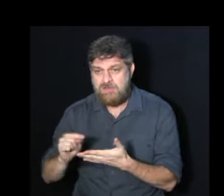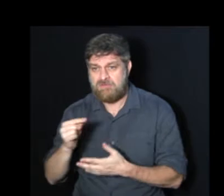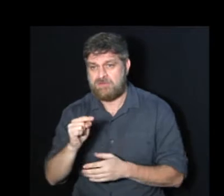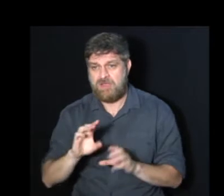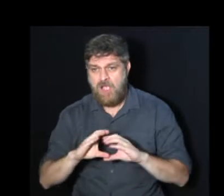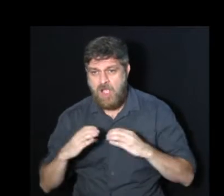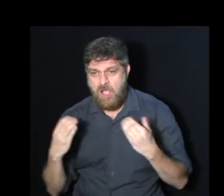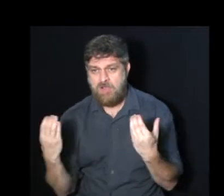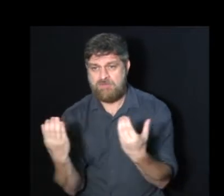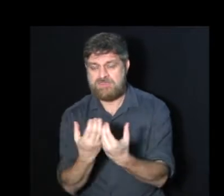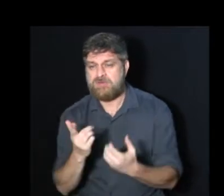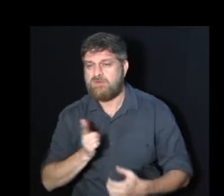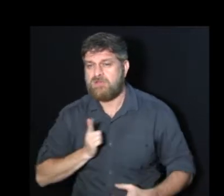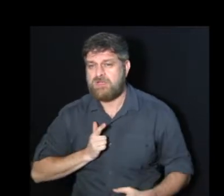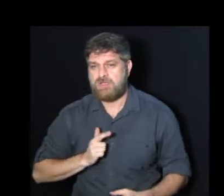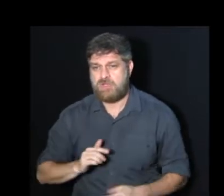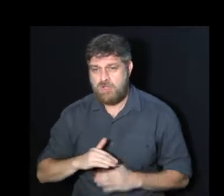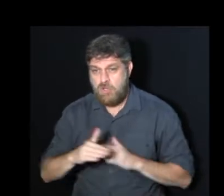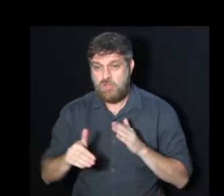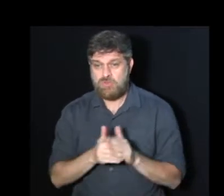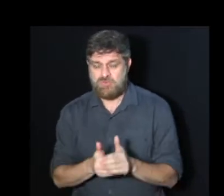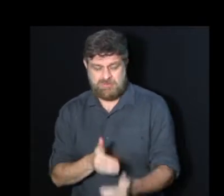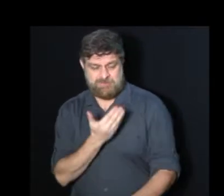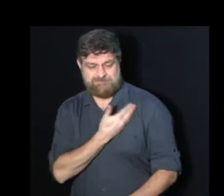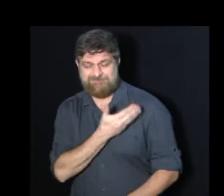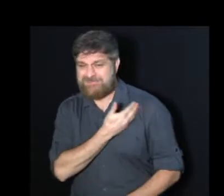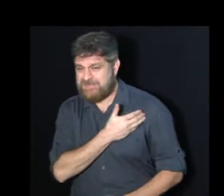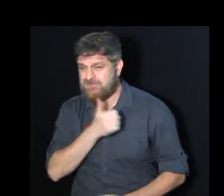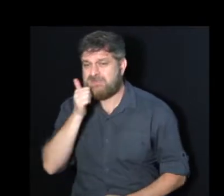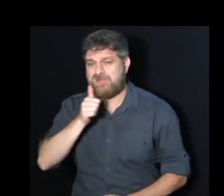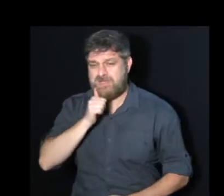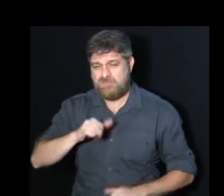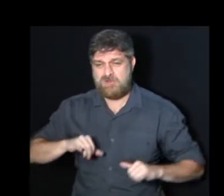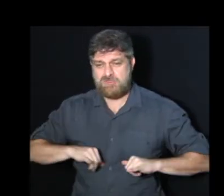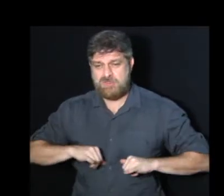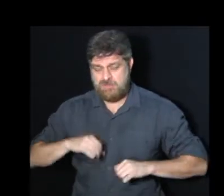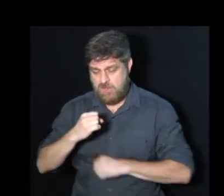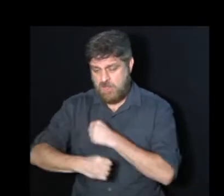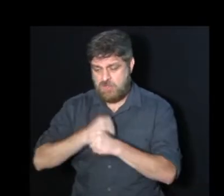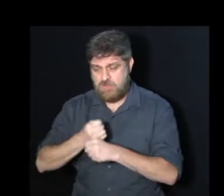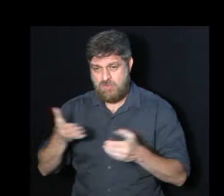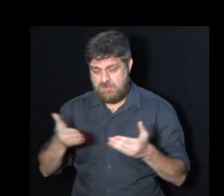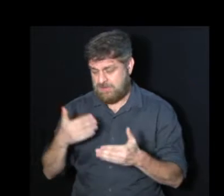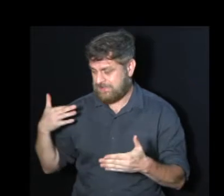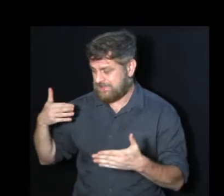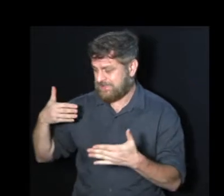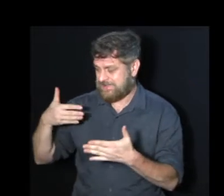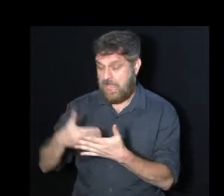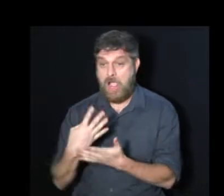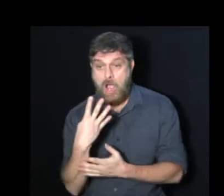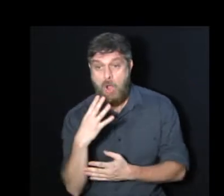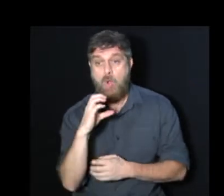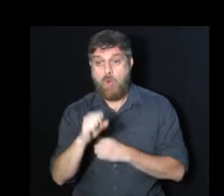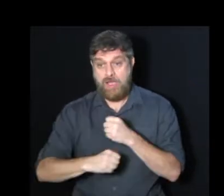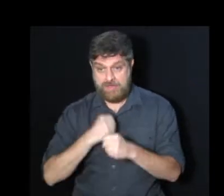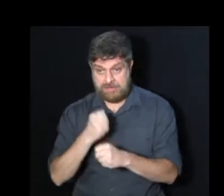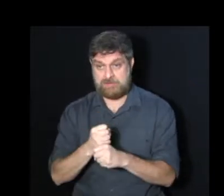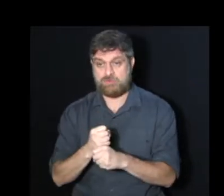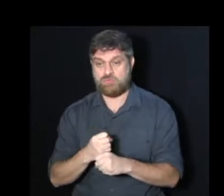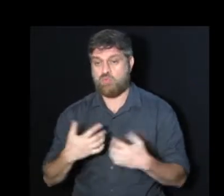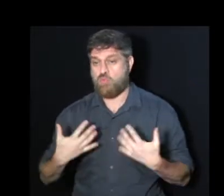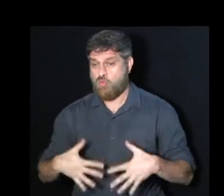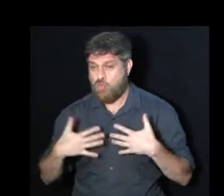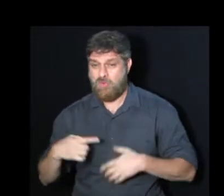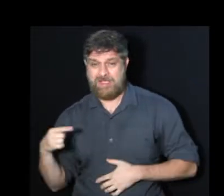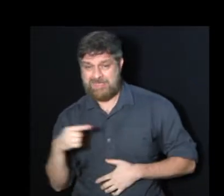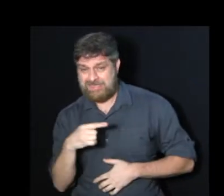pela Eliminação de toda Forma de Discriminação contra as Mulheres, que esse ano completa 40 anos, e é um dos instrumentos